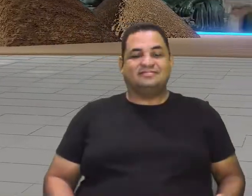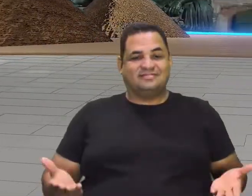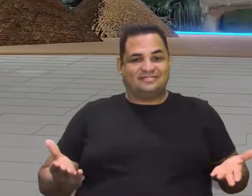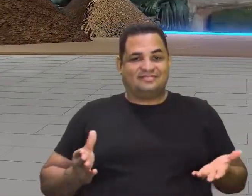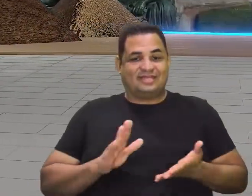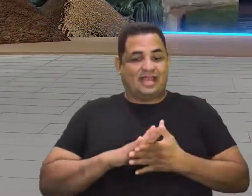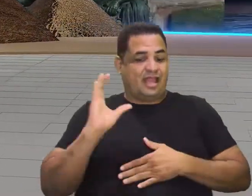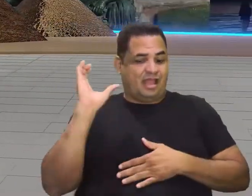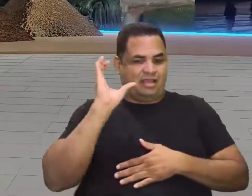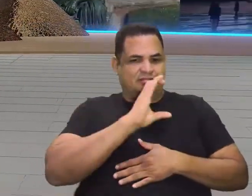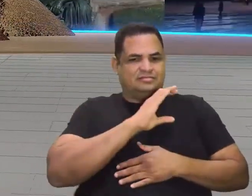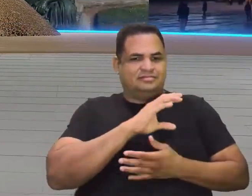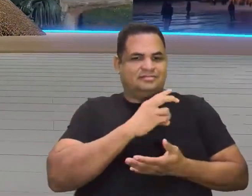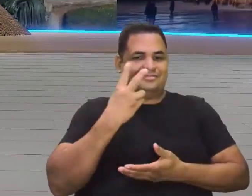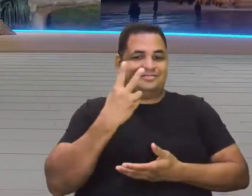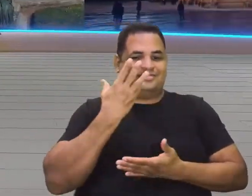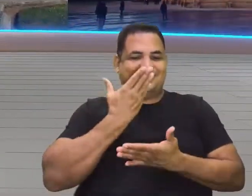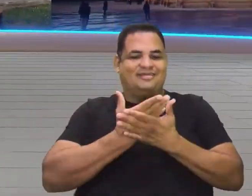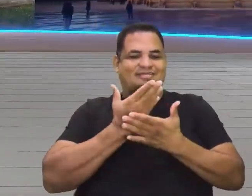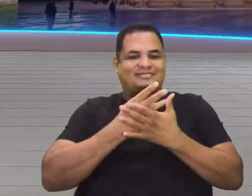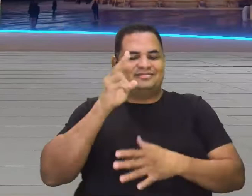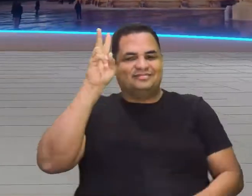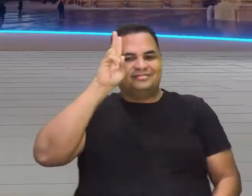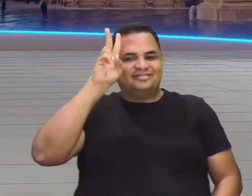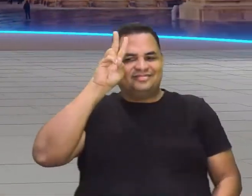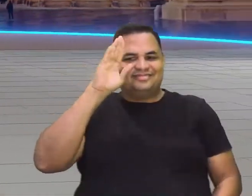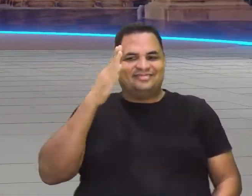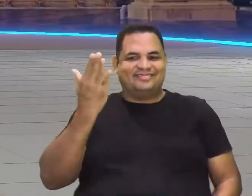Já passou rápido, já chegamos na nossa segunda aula de história.